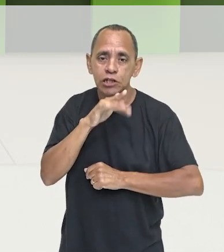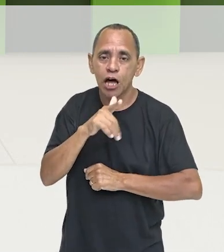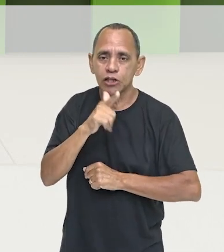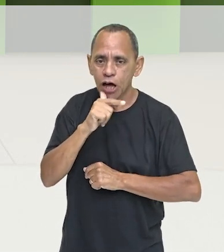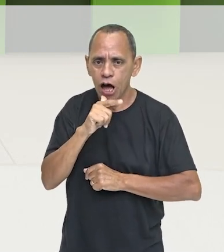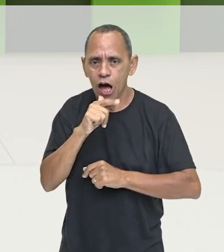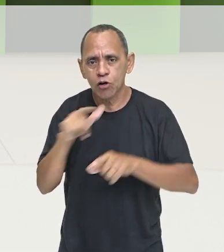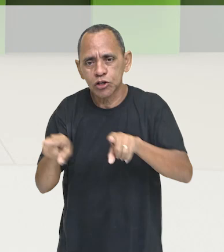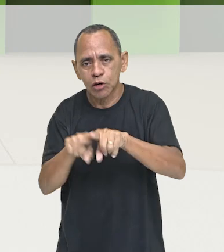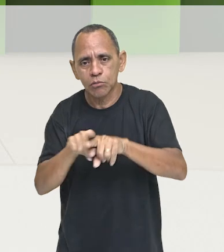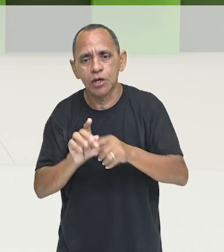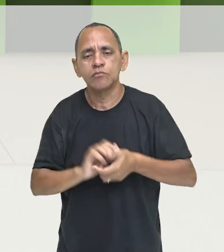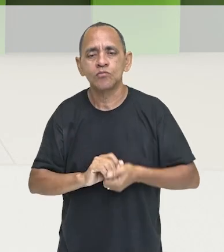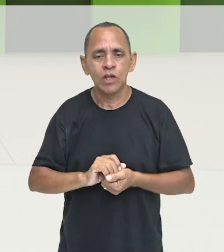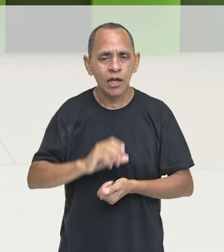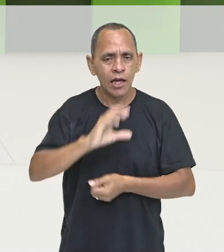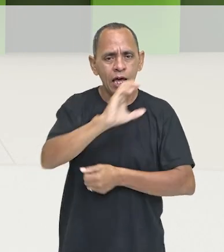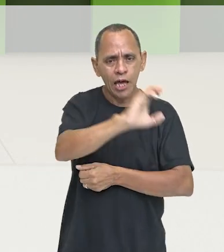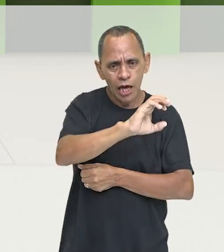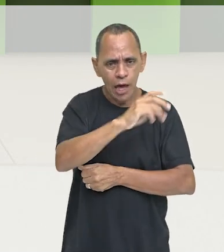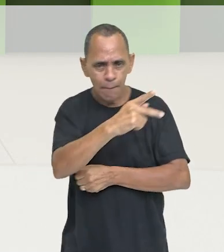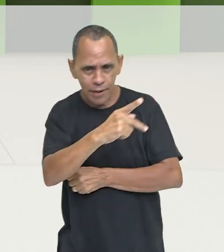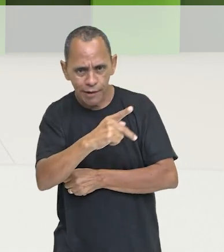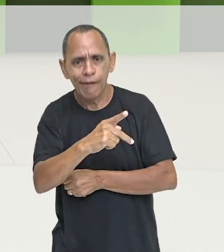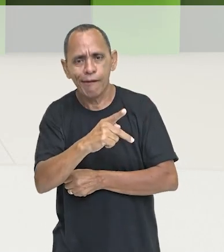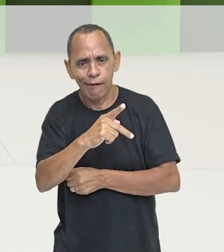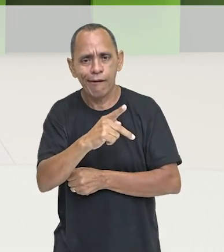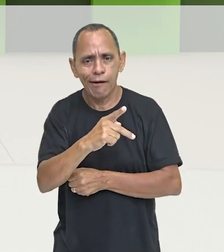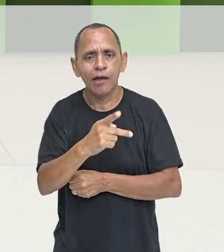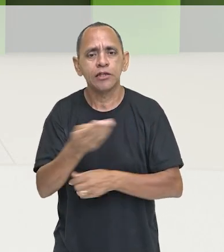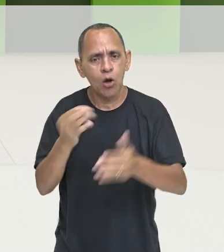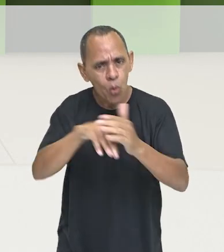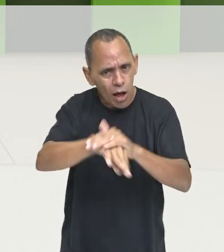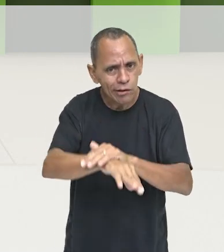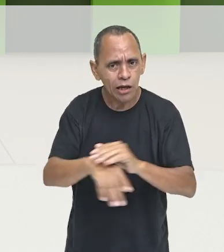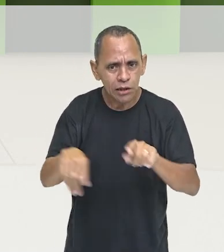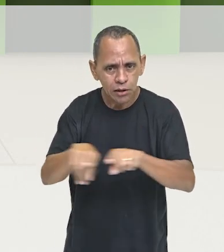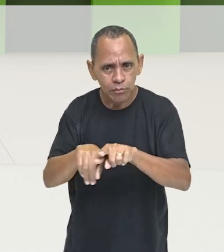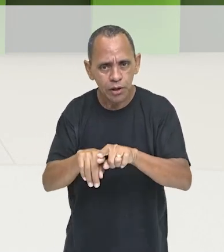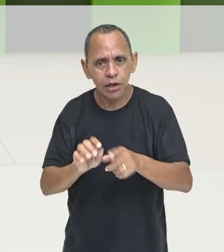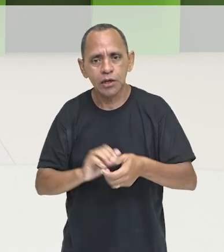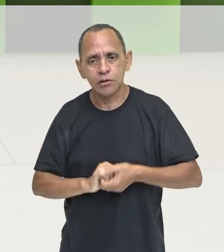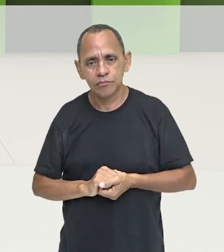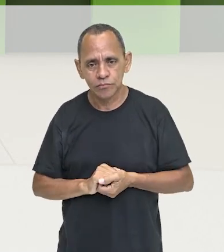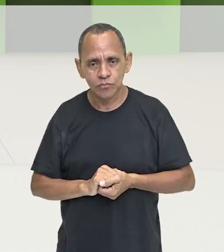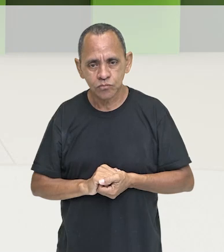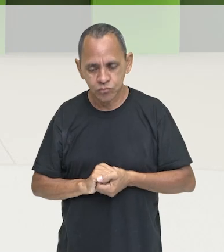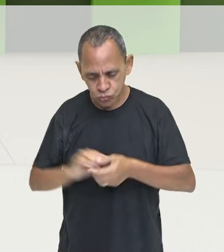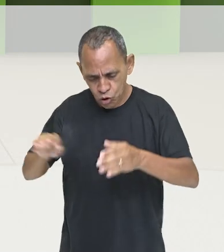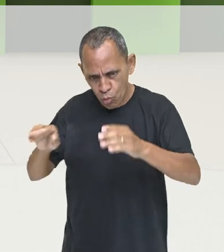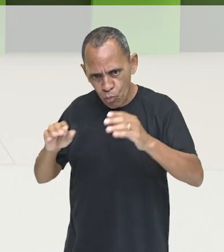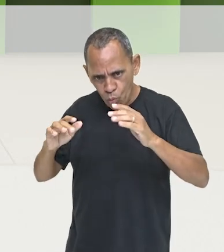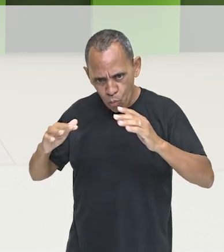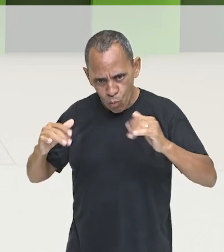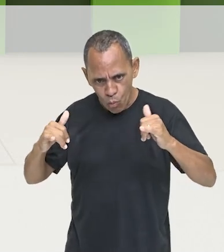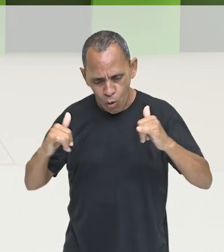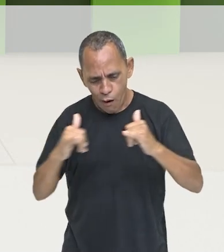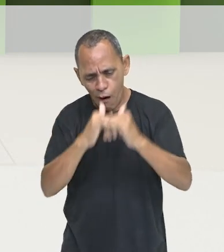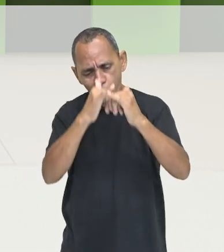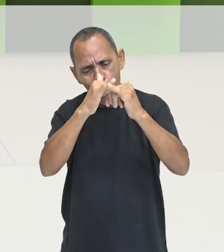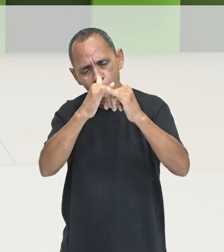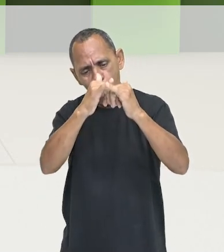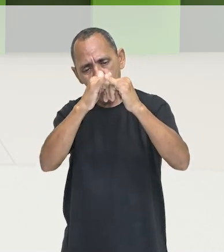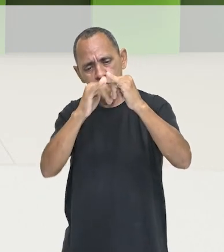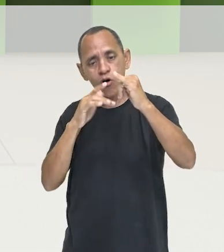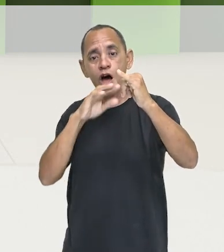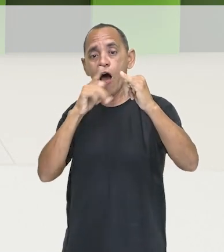na água e quando a água cai, né, porque ela passa pela comporta e ela cai de uma determinada altura, ela tem